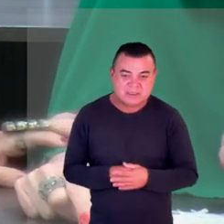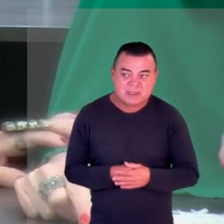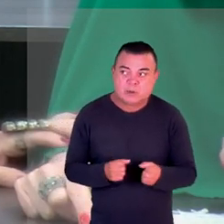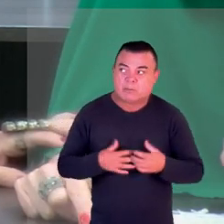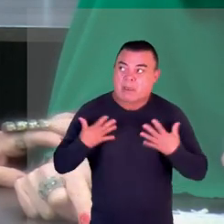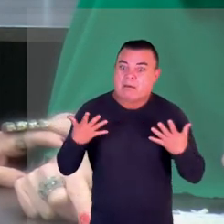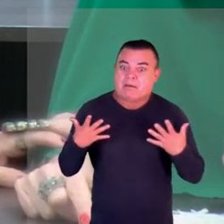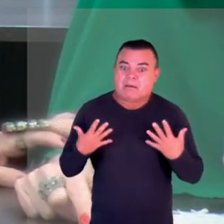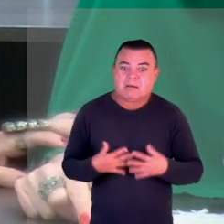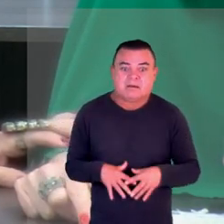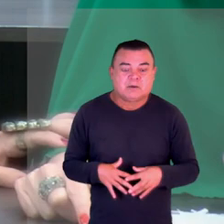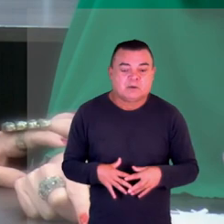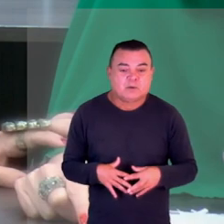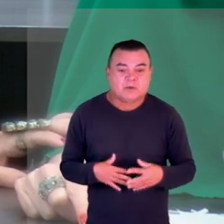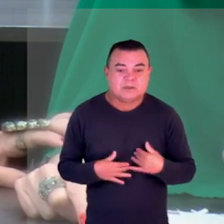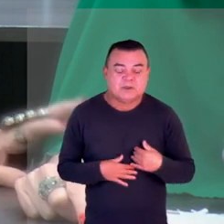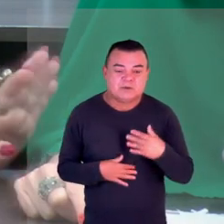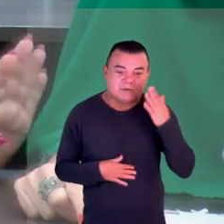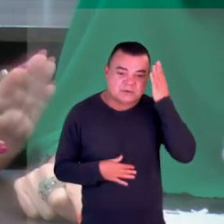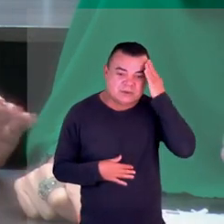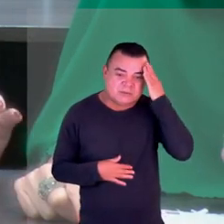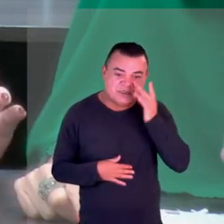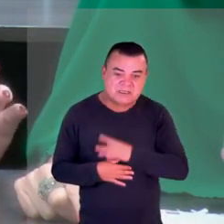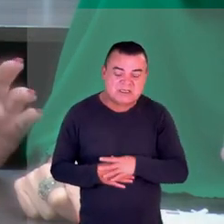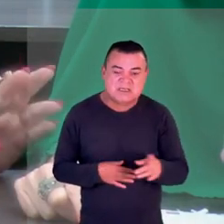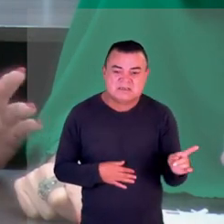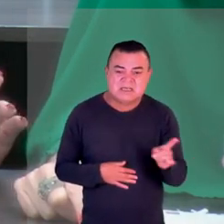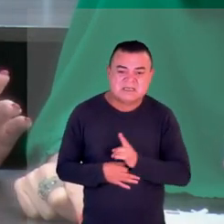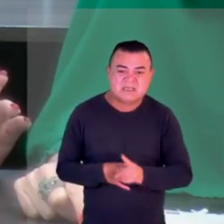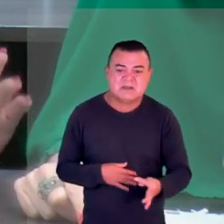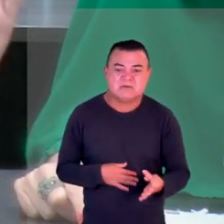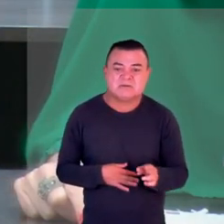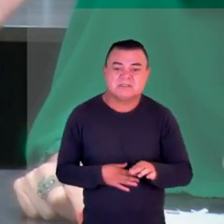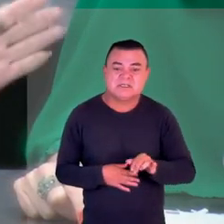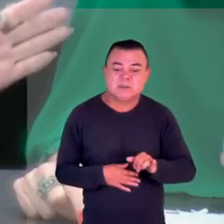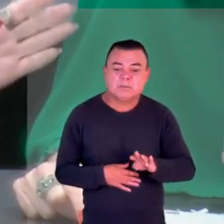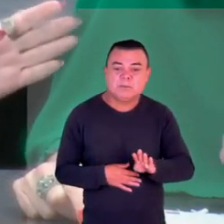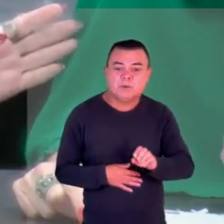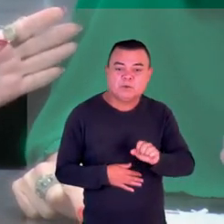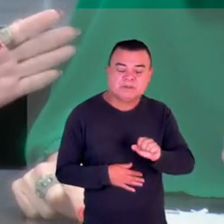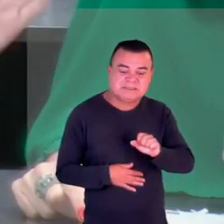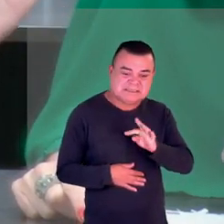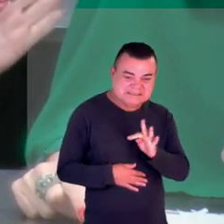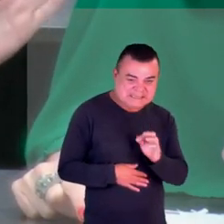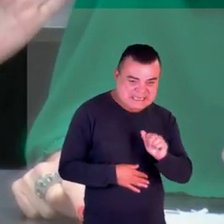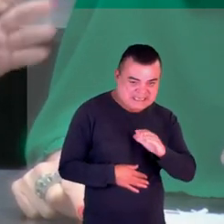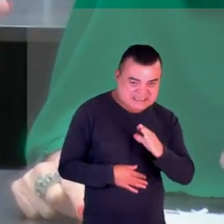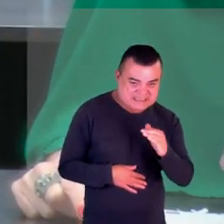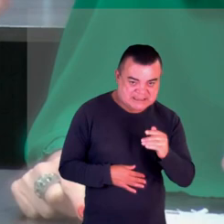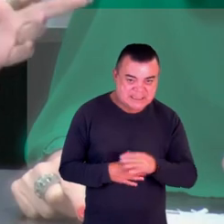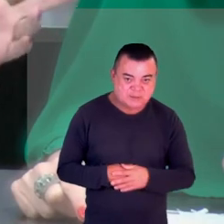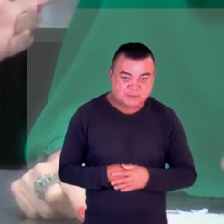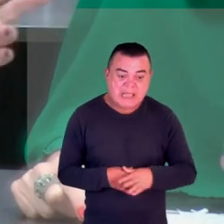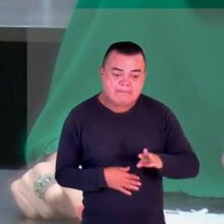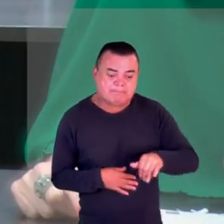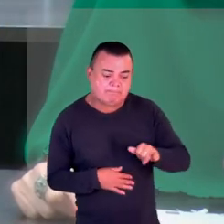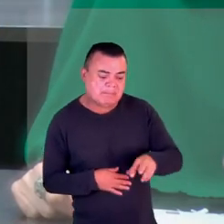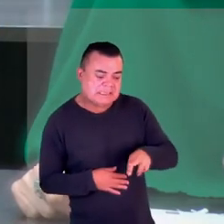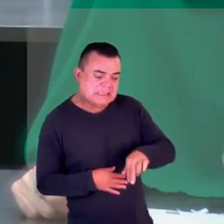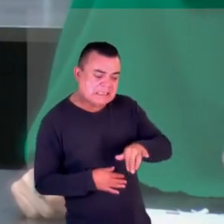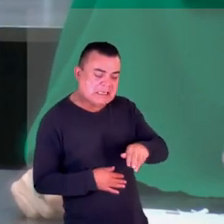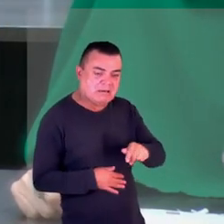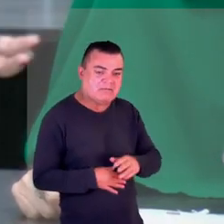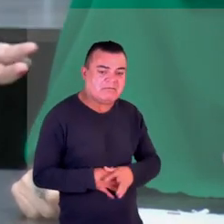falou da questão da da não tributação de exportação disso daquilo outro aí a a Miria disse Ei em Manaus não se